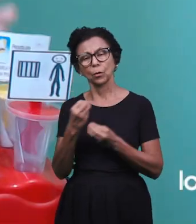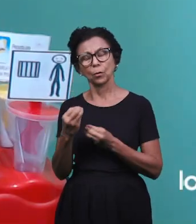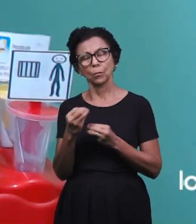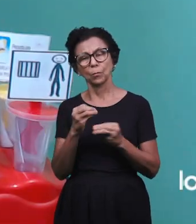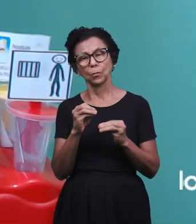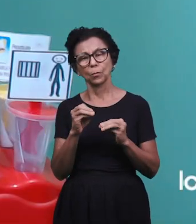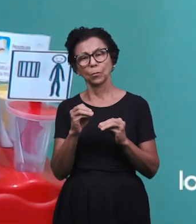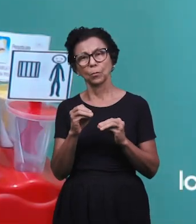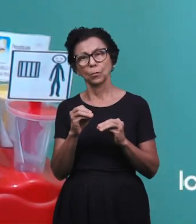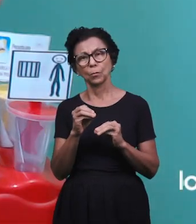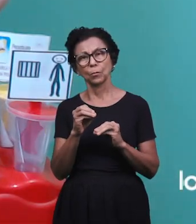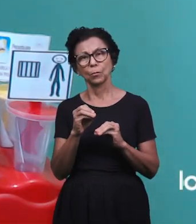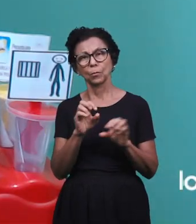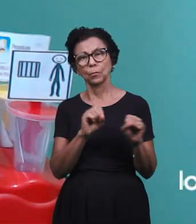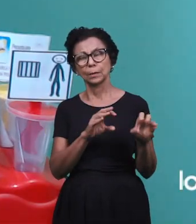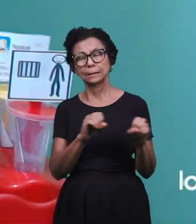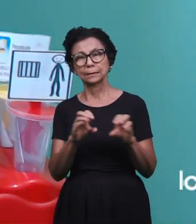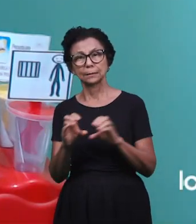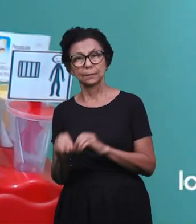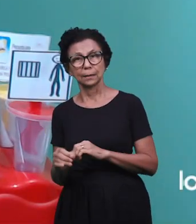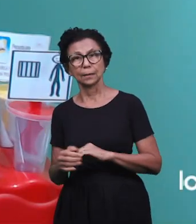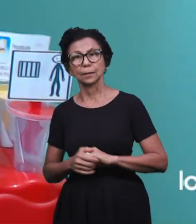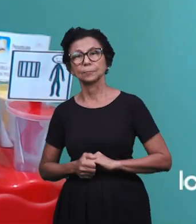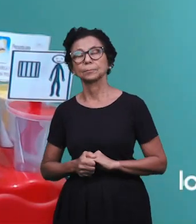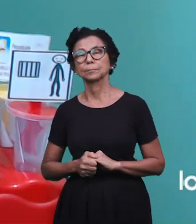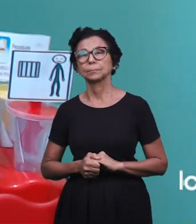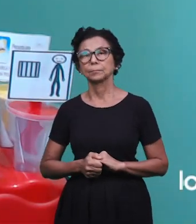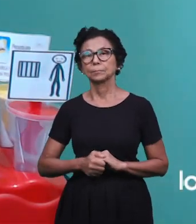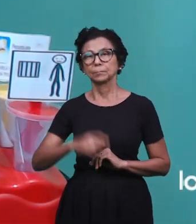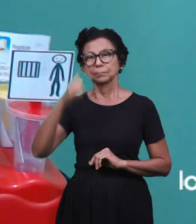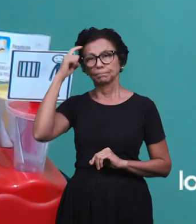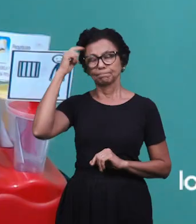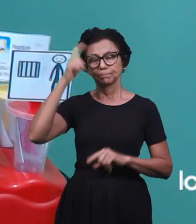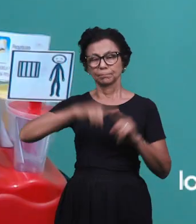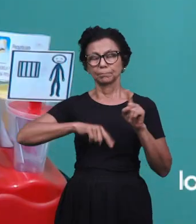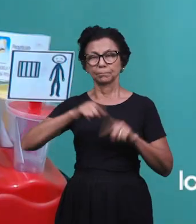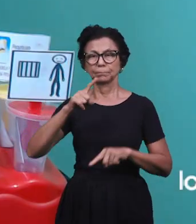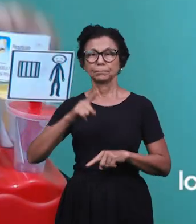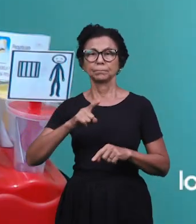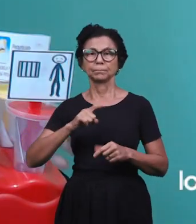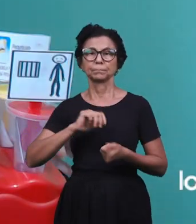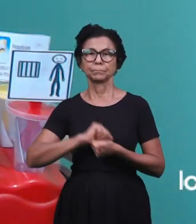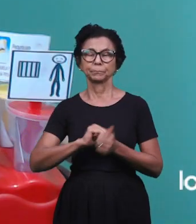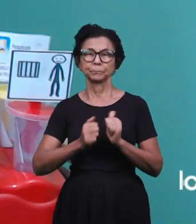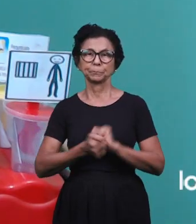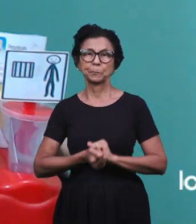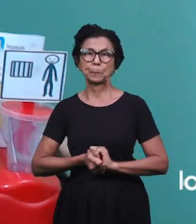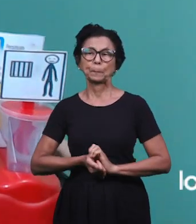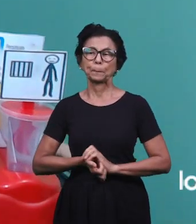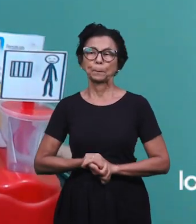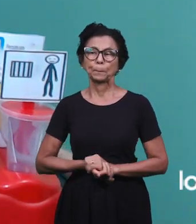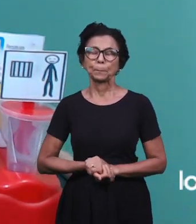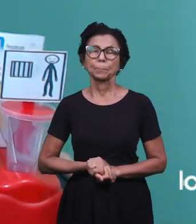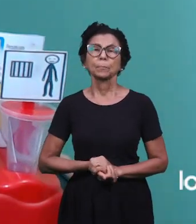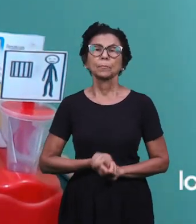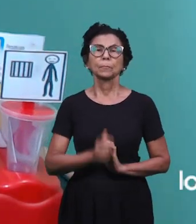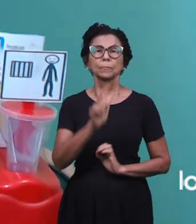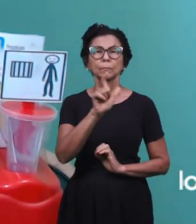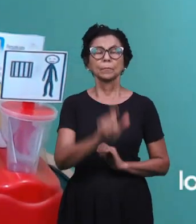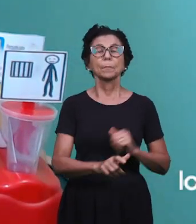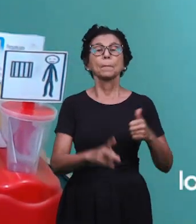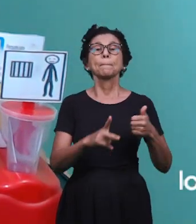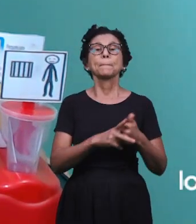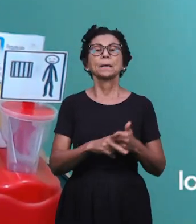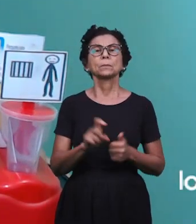classe, mas trazer um trecho pensando na aplicação do material. Vamos lá? Então, olha só. Pedro era um servo